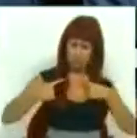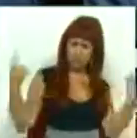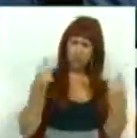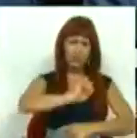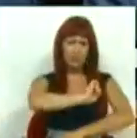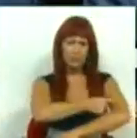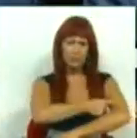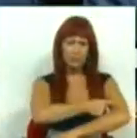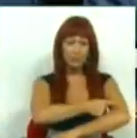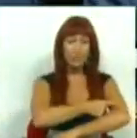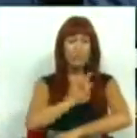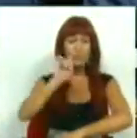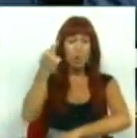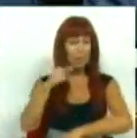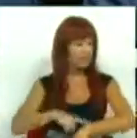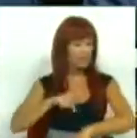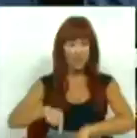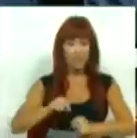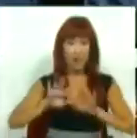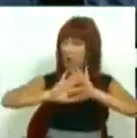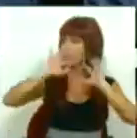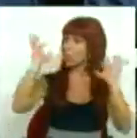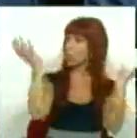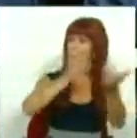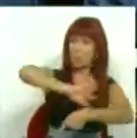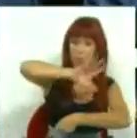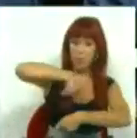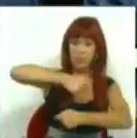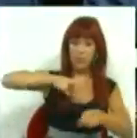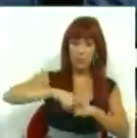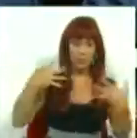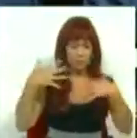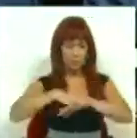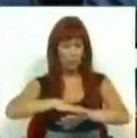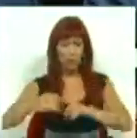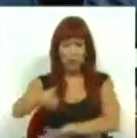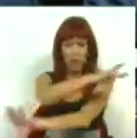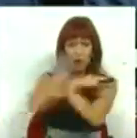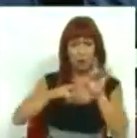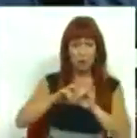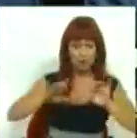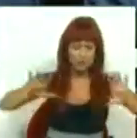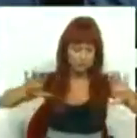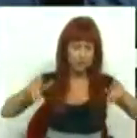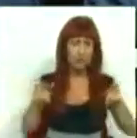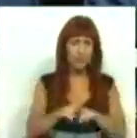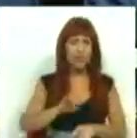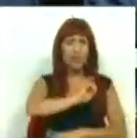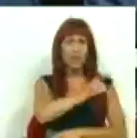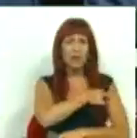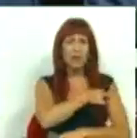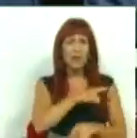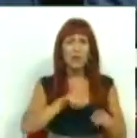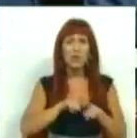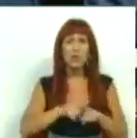da soberania, mesmo nesta época de globalização e também de integração europeia, ou seja, de soberania